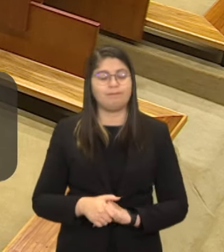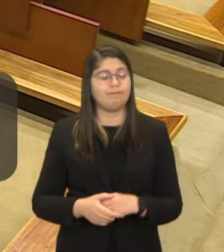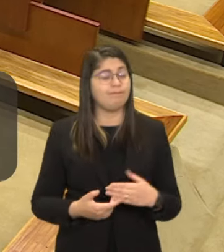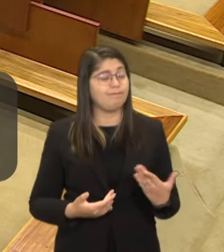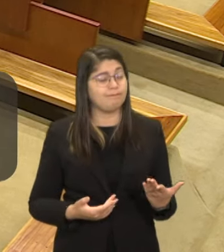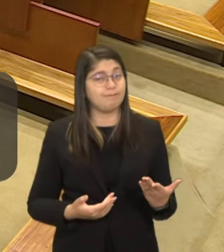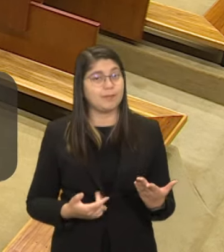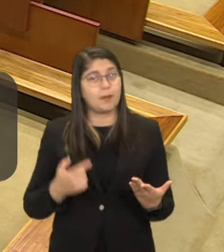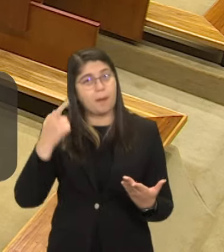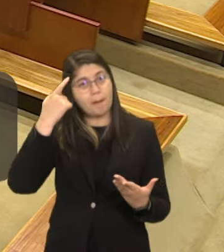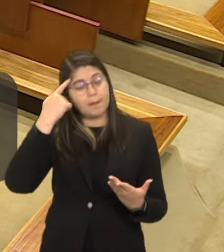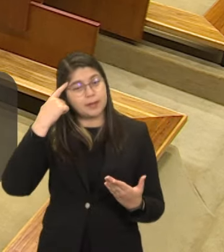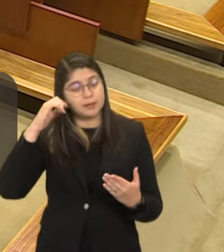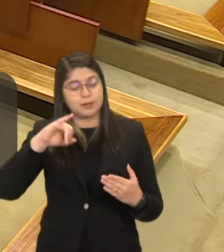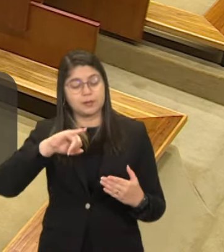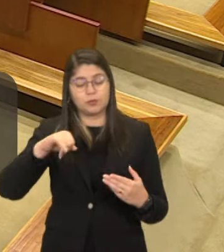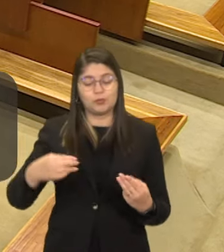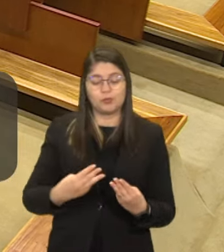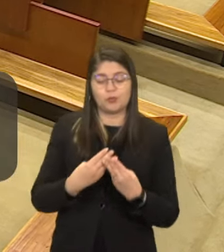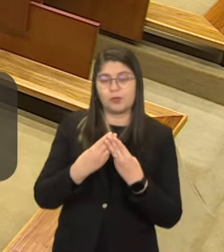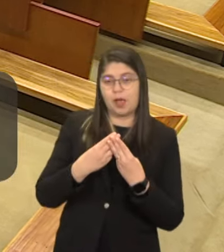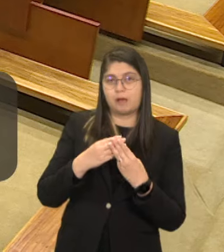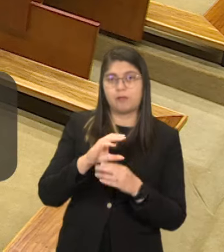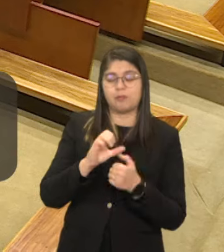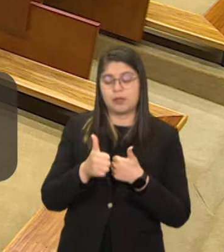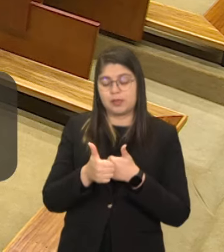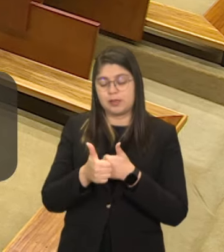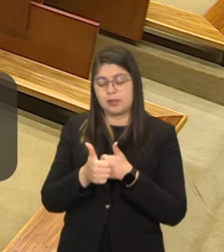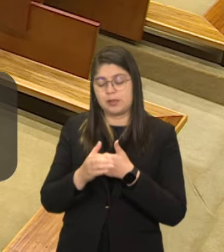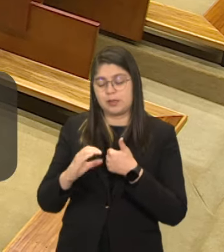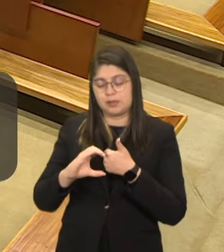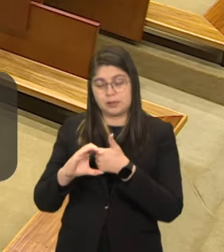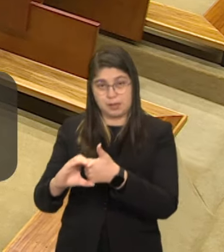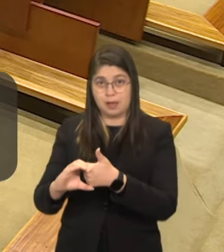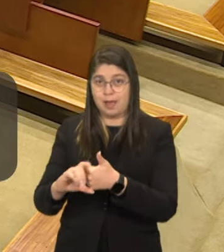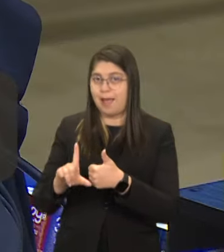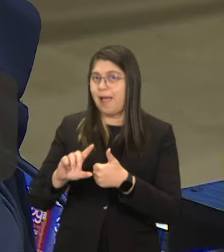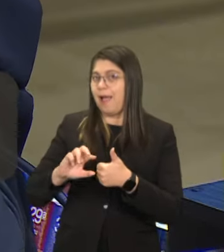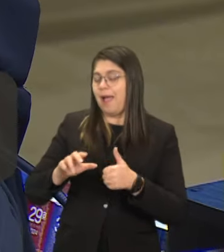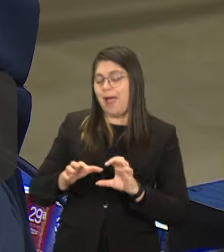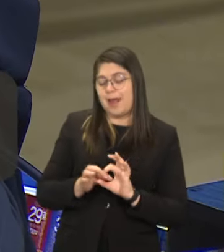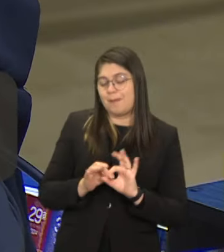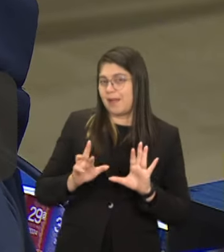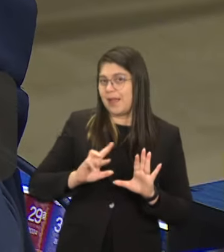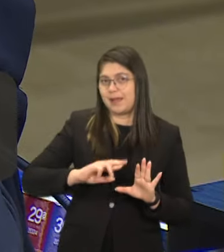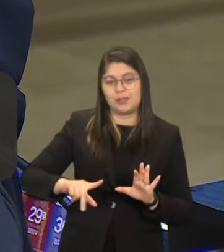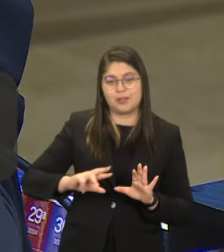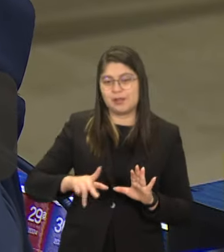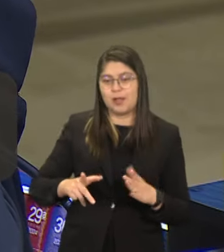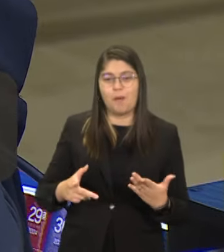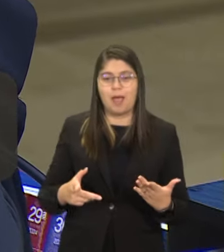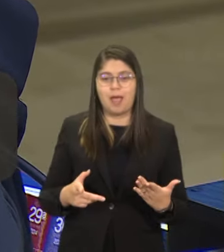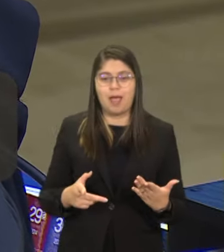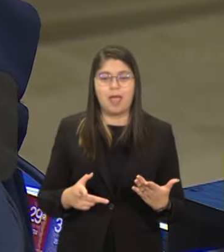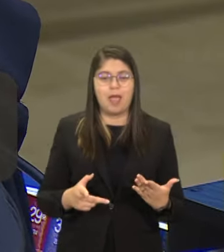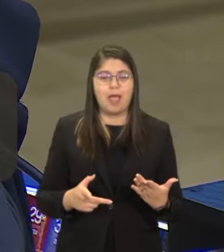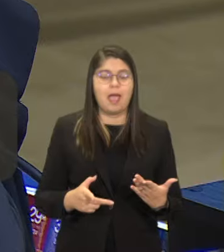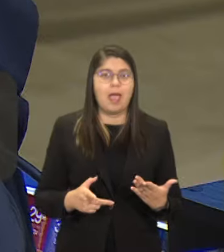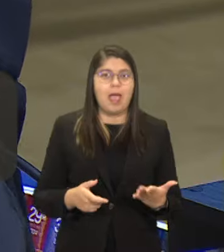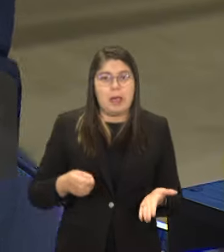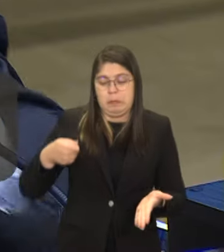vertente judaico-cristã, a liberdade também não é indene ao conceito de